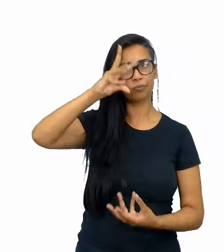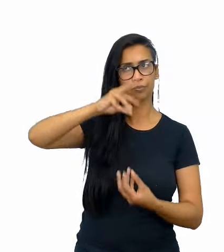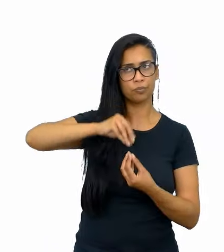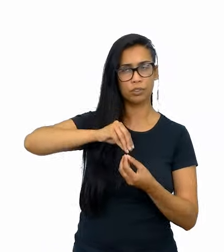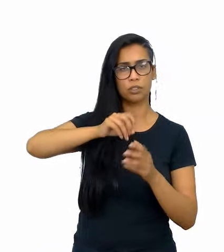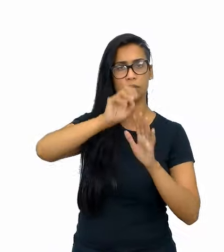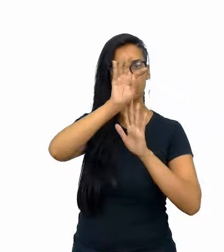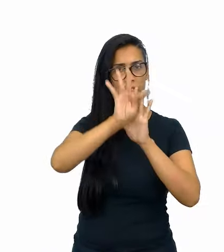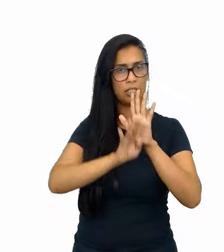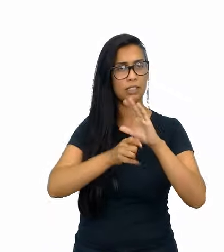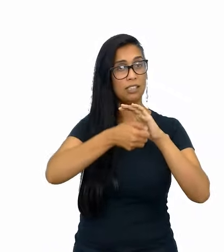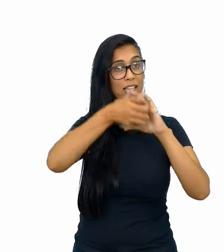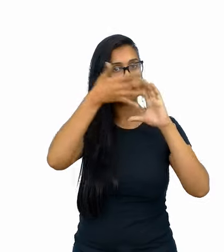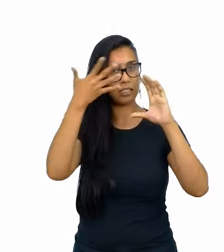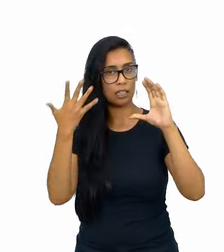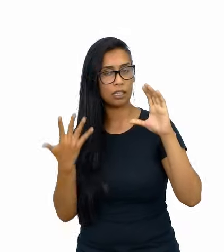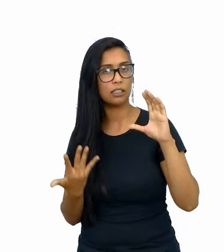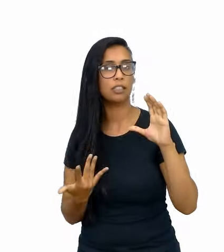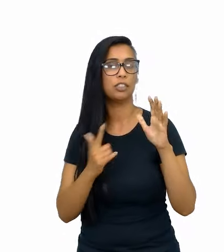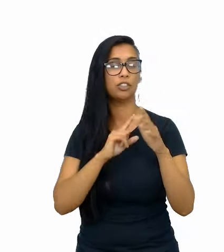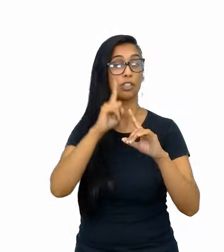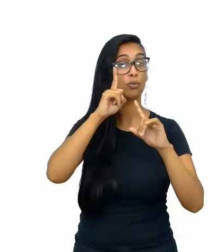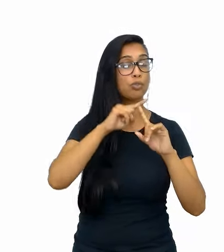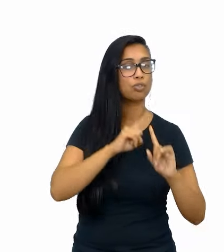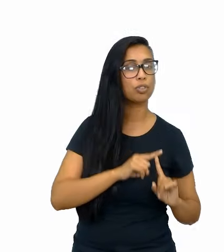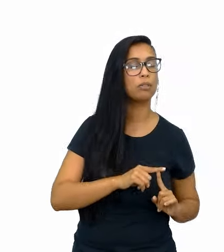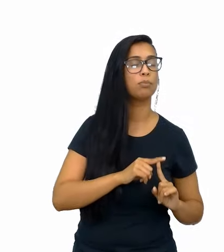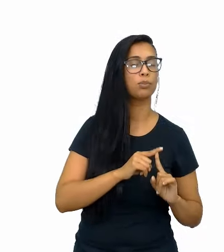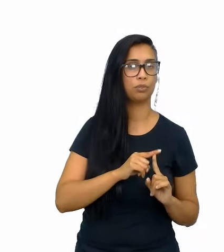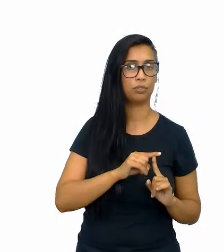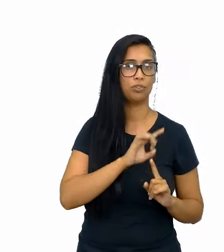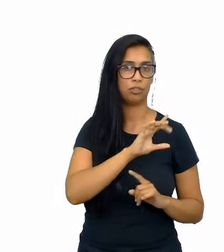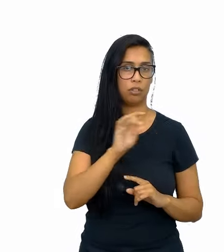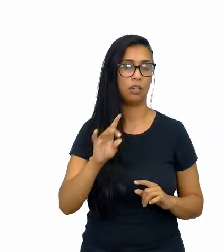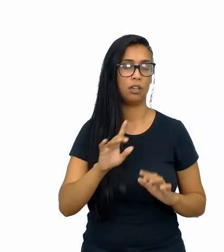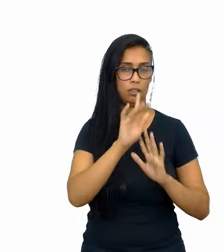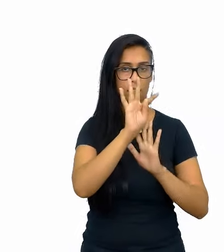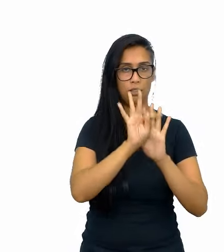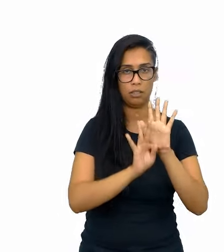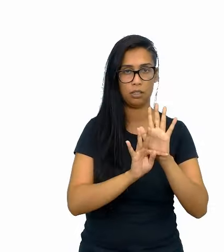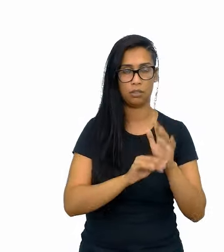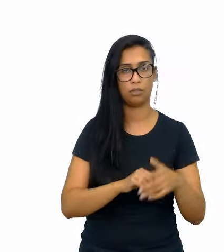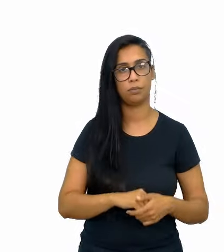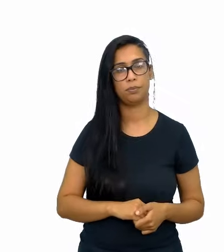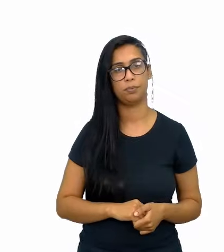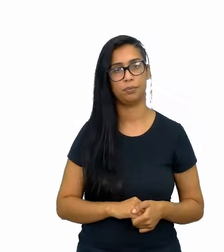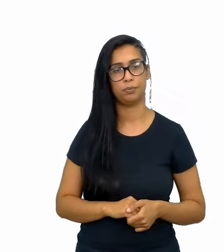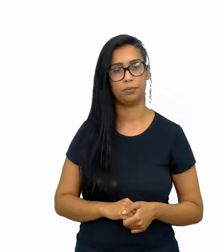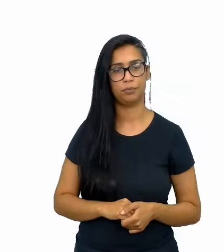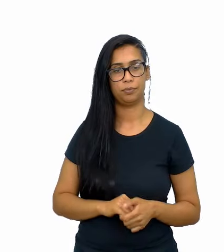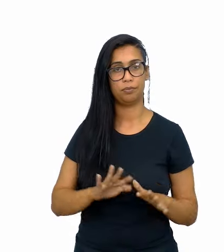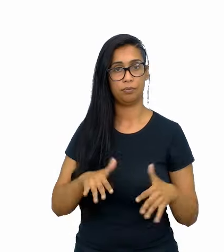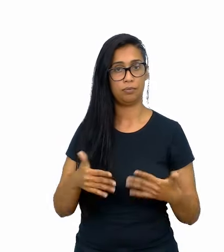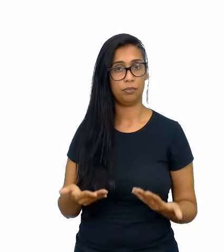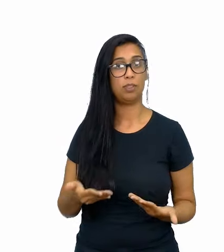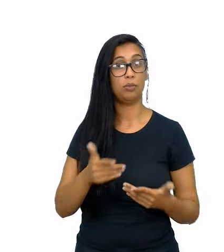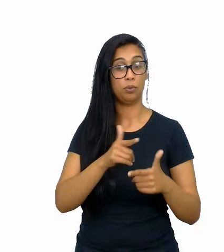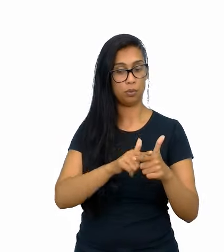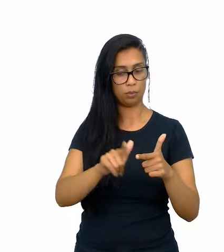e as características desse gênero. Então, a partir do que os estudantes trouxerem, as problematizações